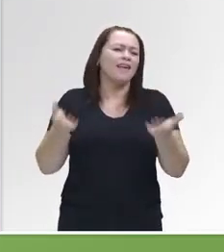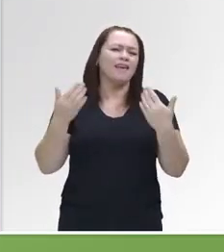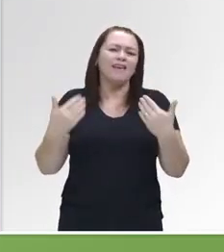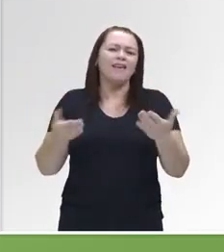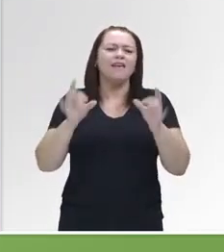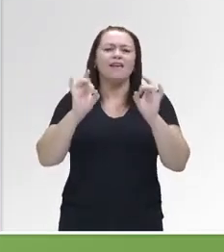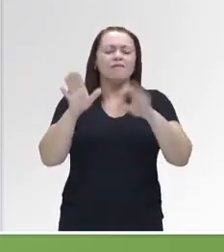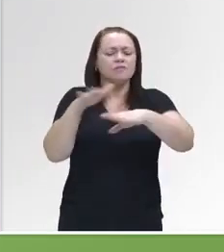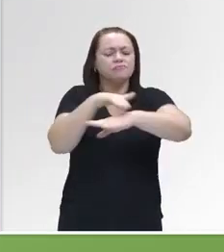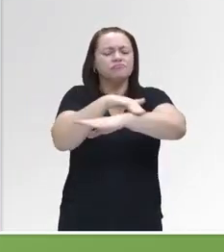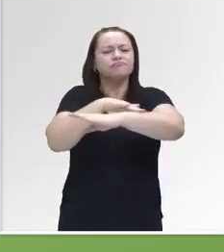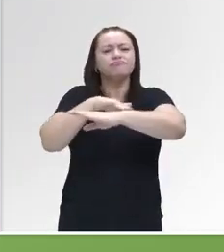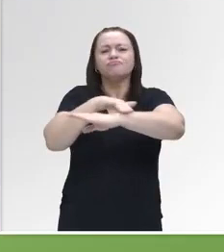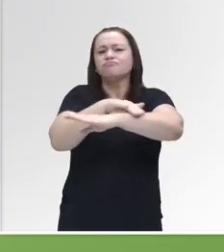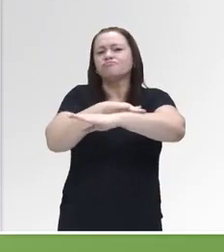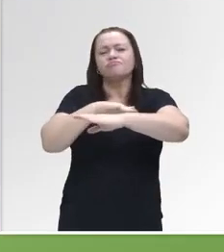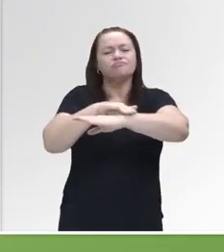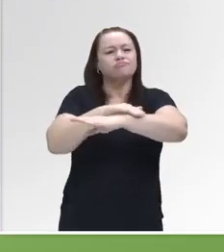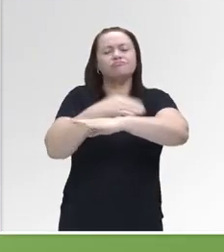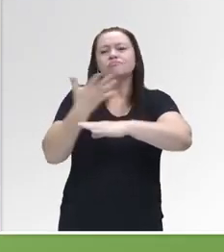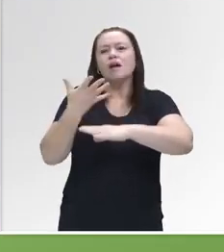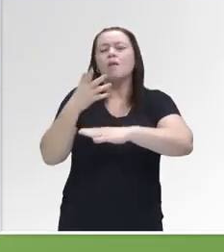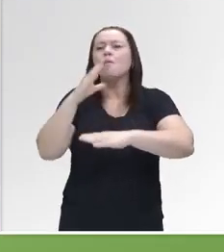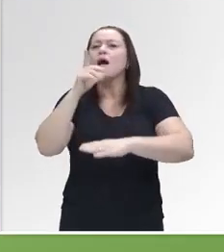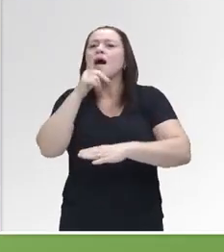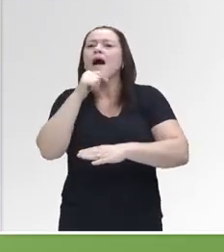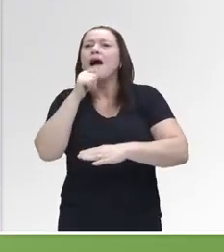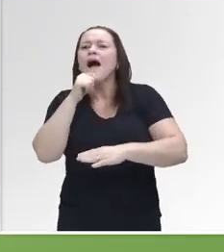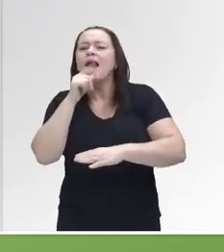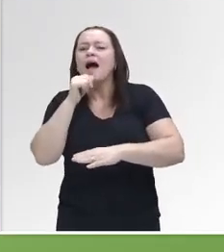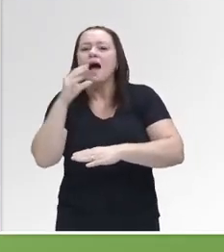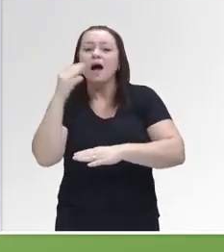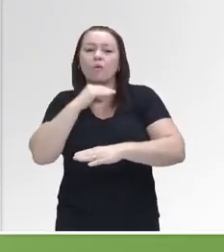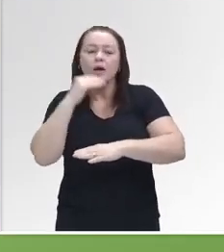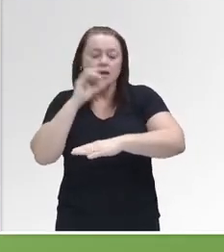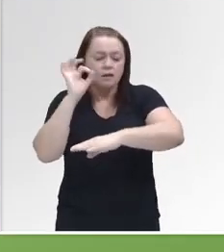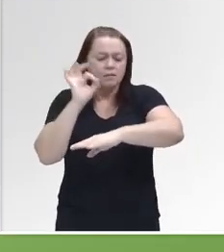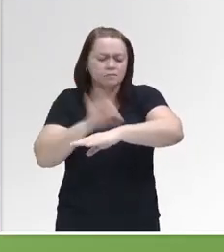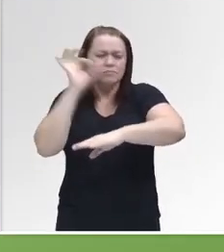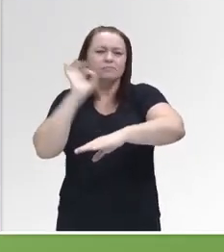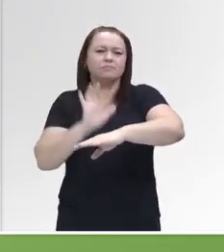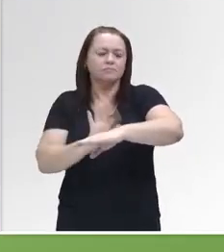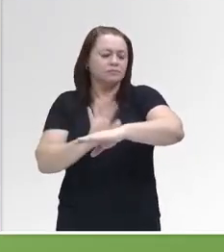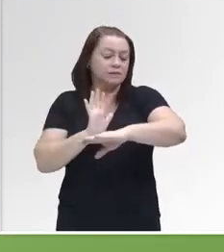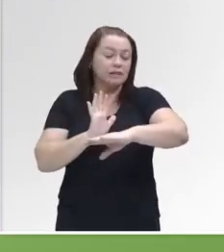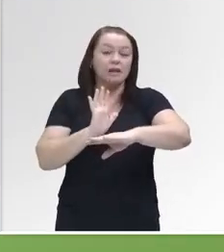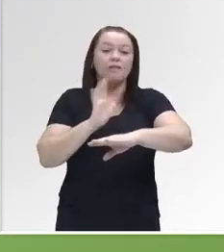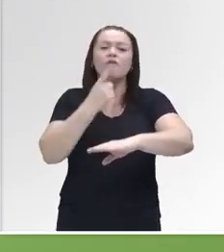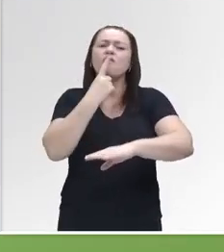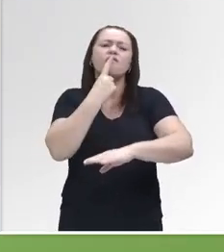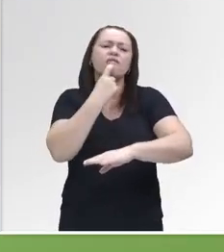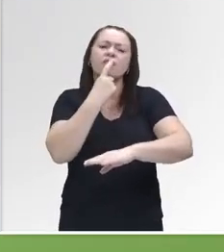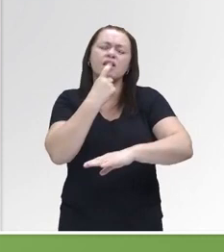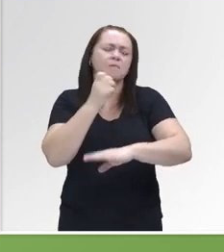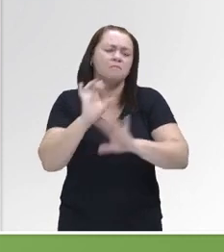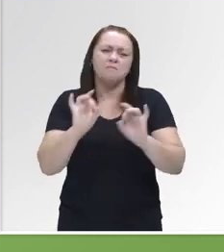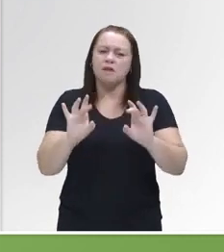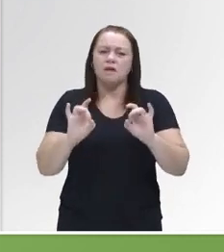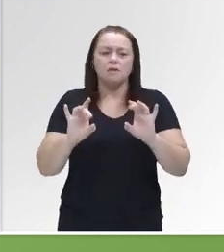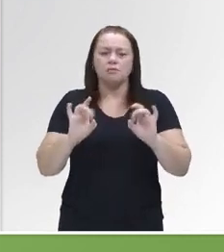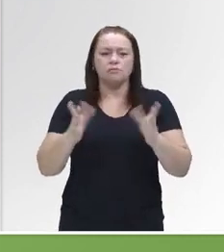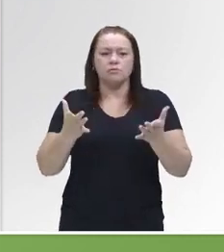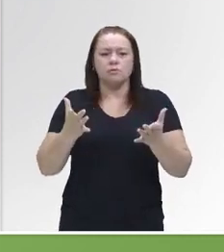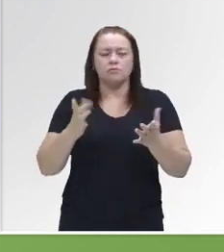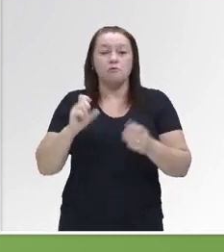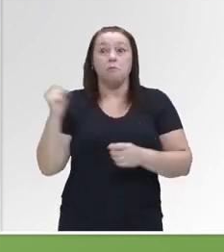bom? Foi uma queimada de água quente, uma coisa que, de uma certa forma, ficou vermelha a pele, não lesionou